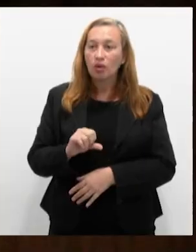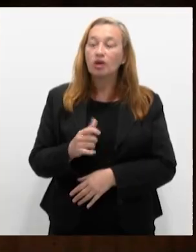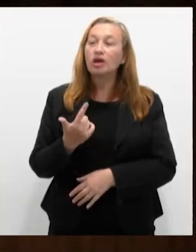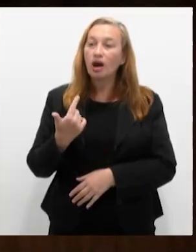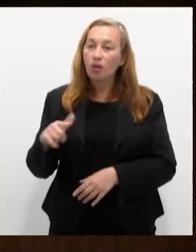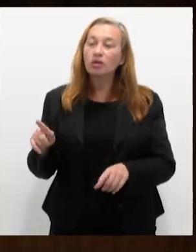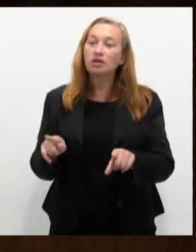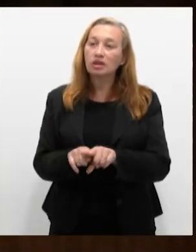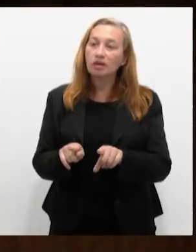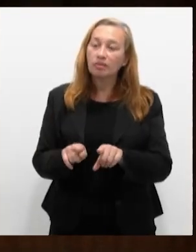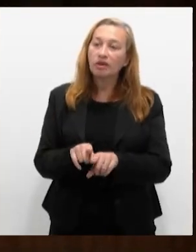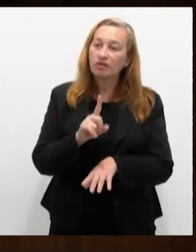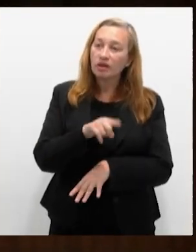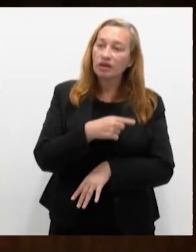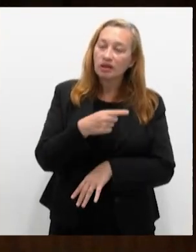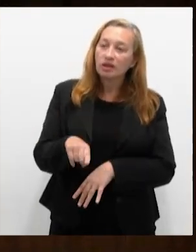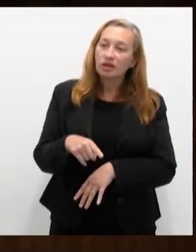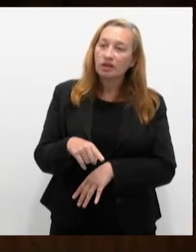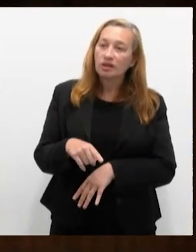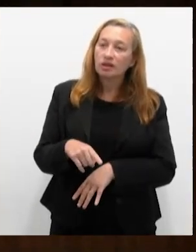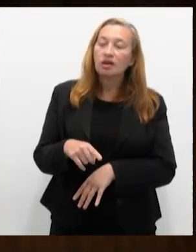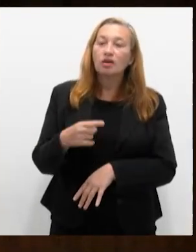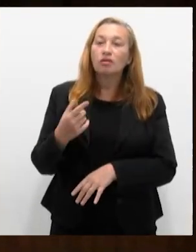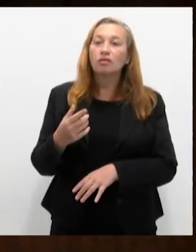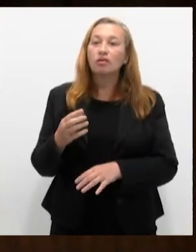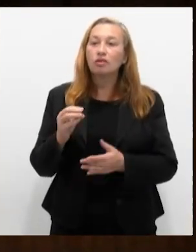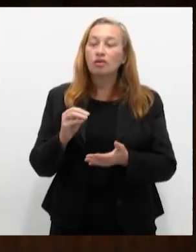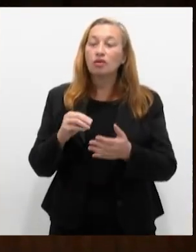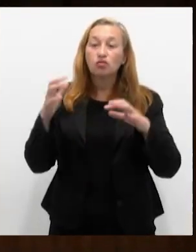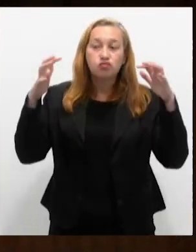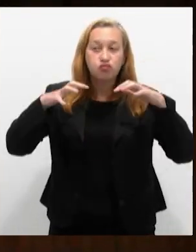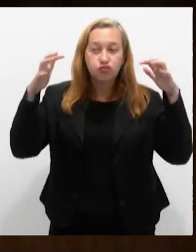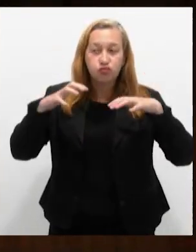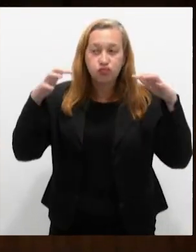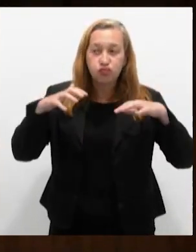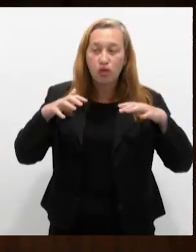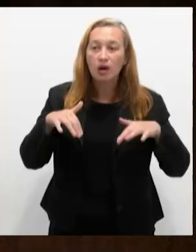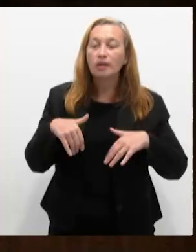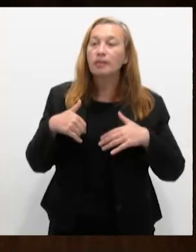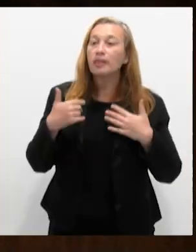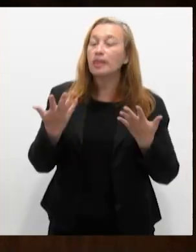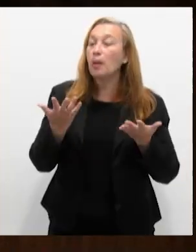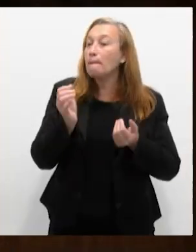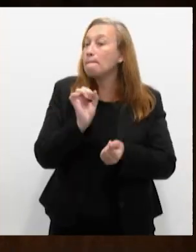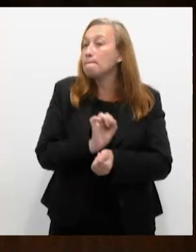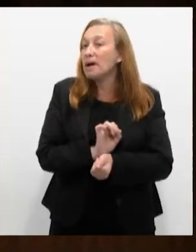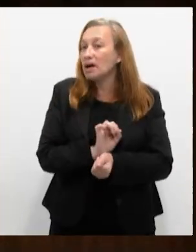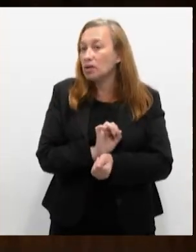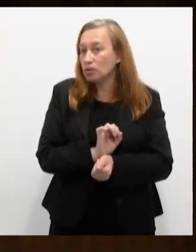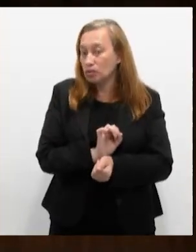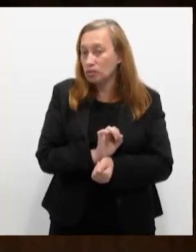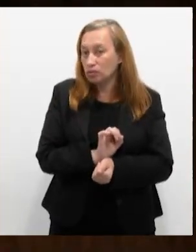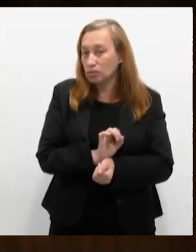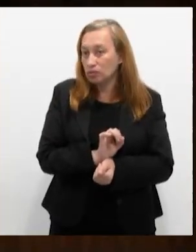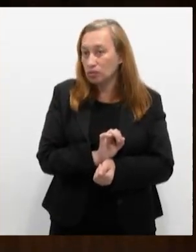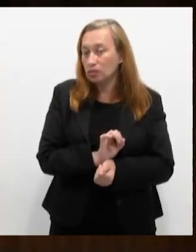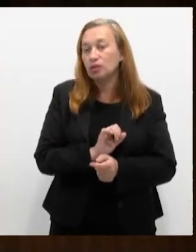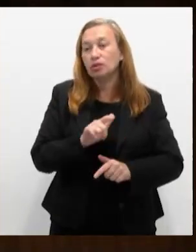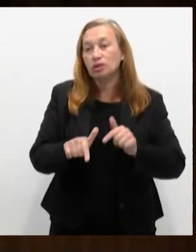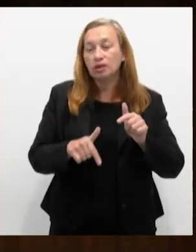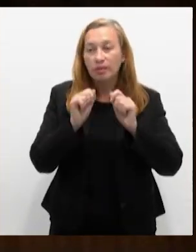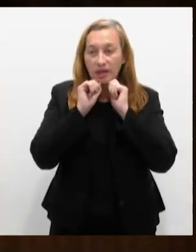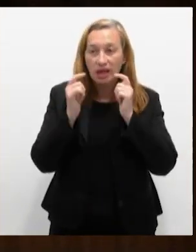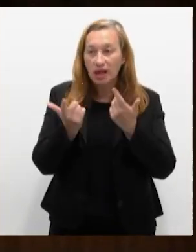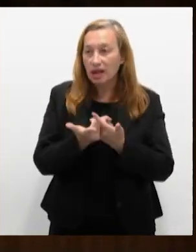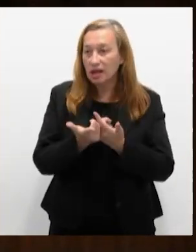foi cancelada, mas dessa vez por excesso de chuva. Então, parou o expediente da Assembleia, foi aquele dia que